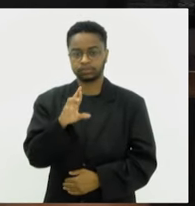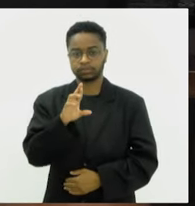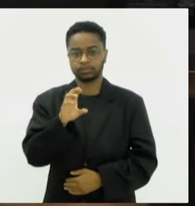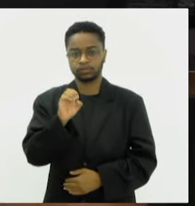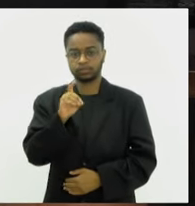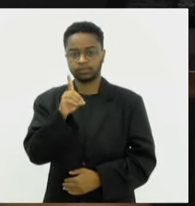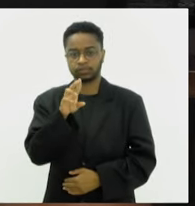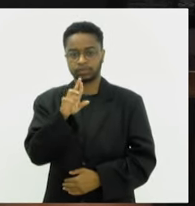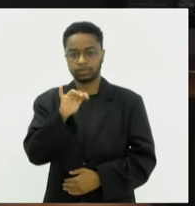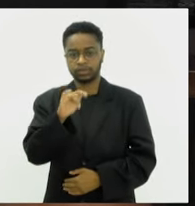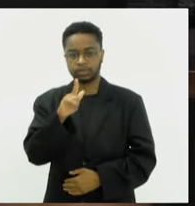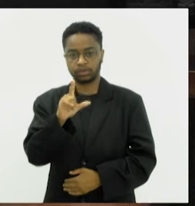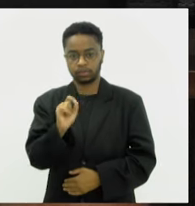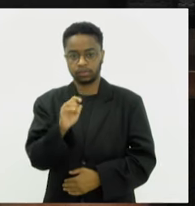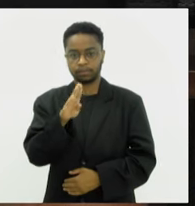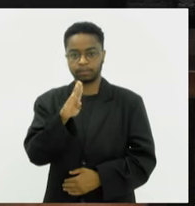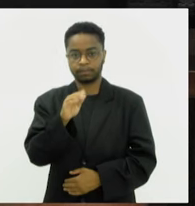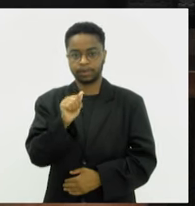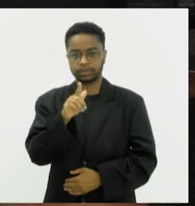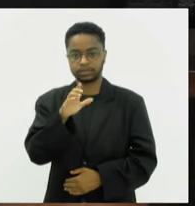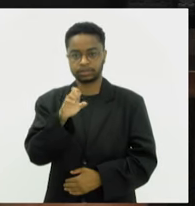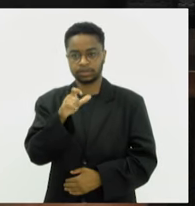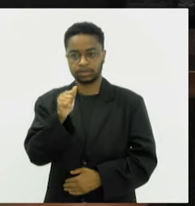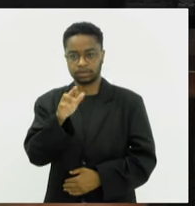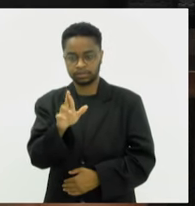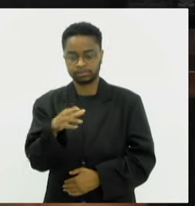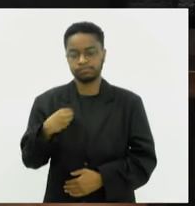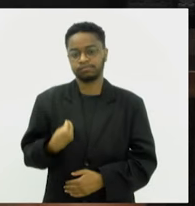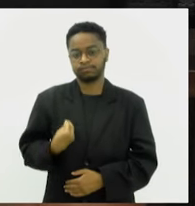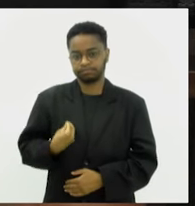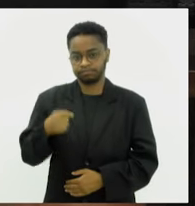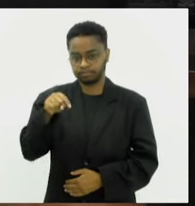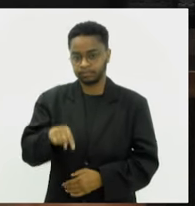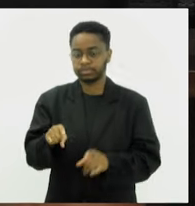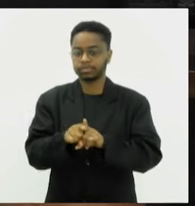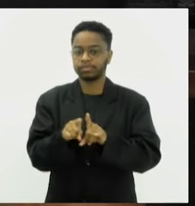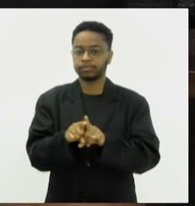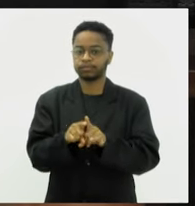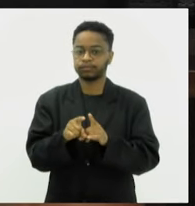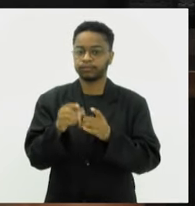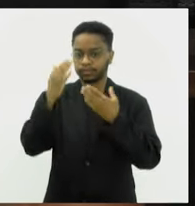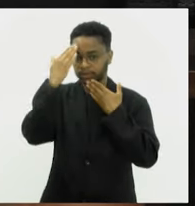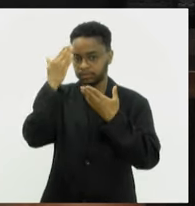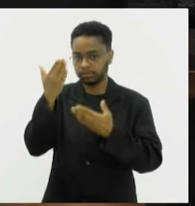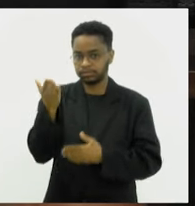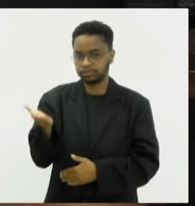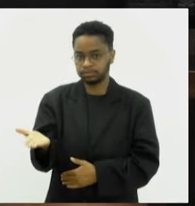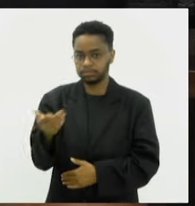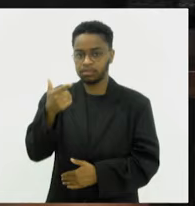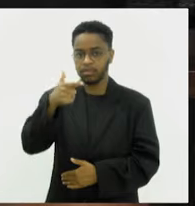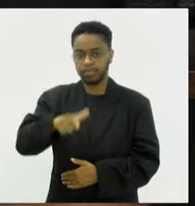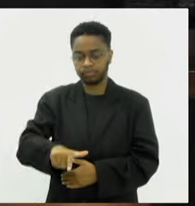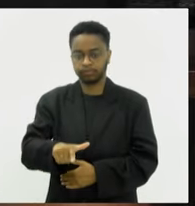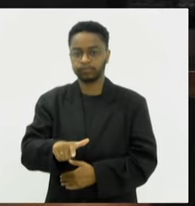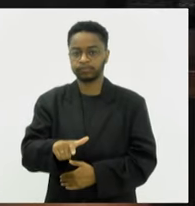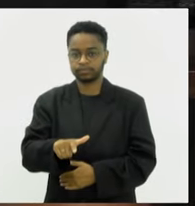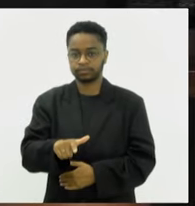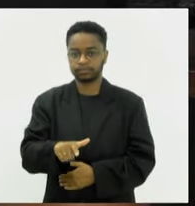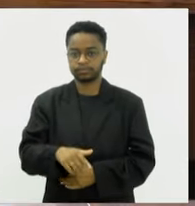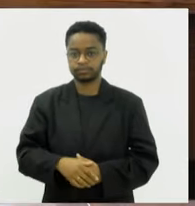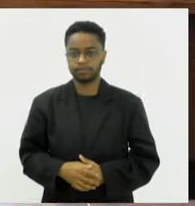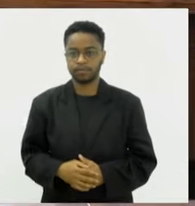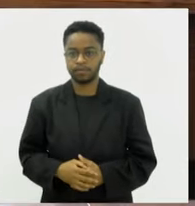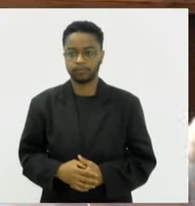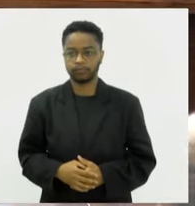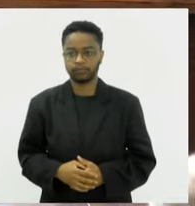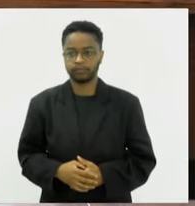Rodrigo Bacelar, no plenário, e agradecer a Vossa Excelência mais uma vez pela maestria de,